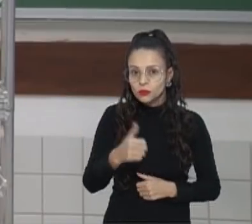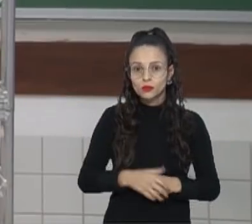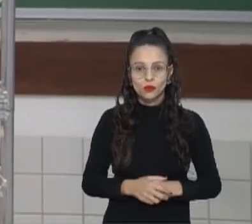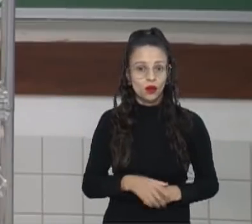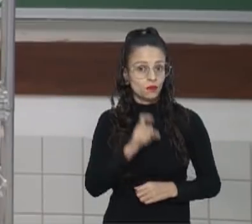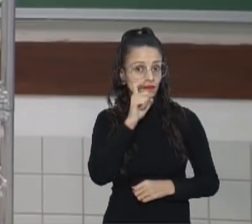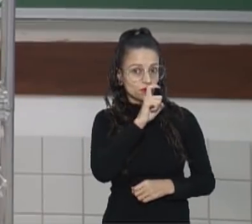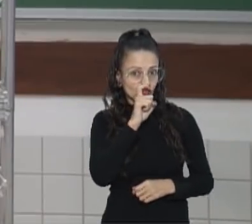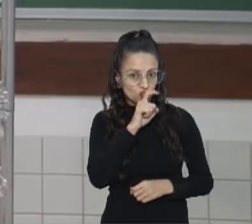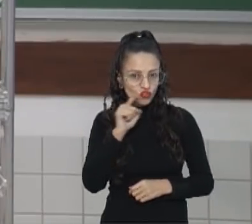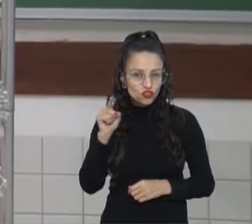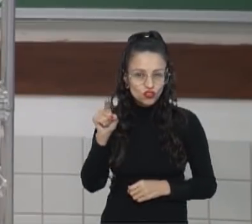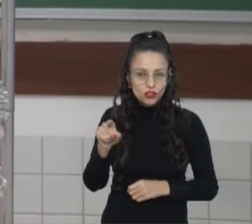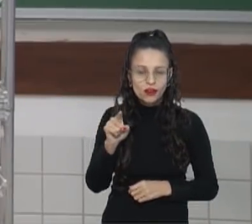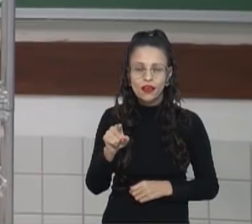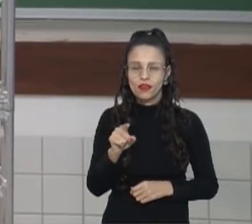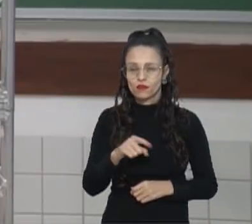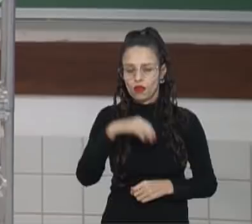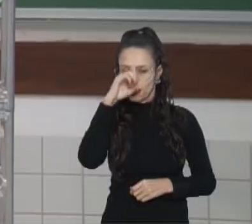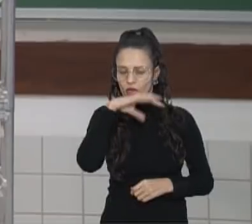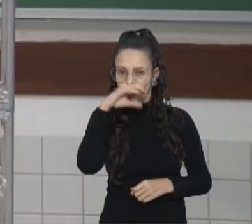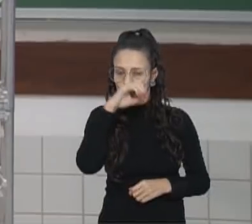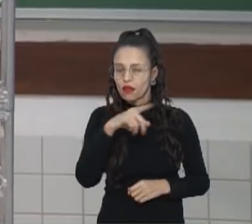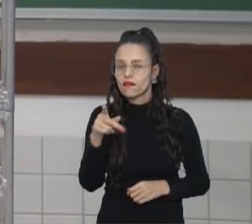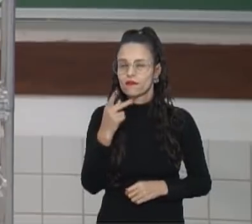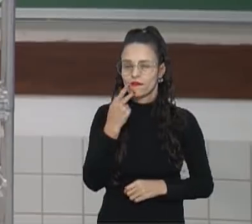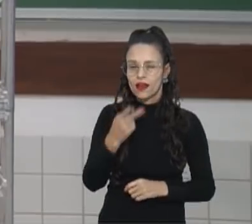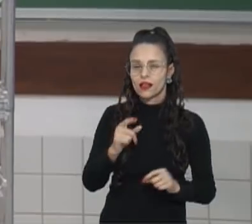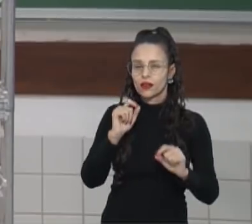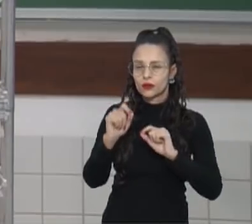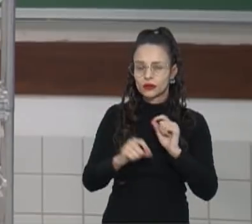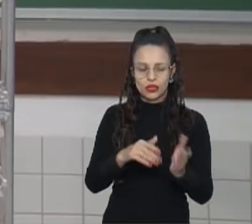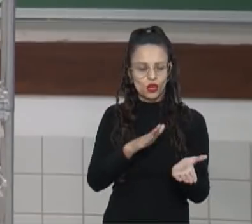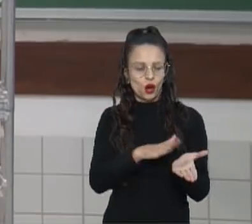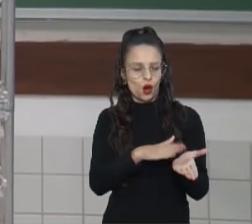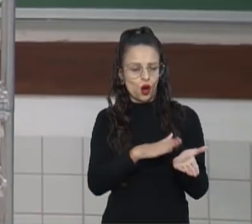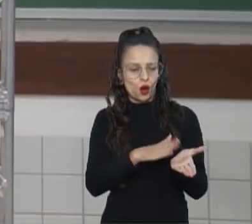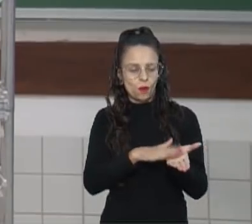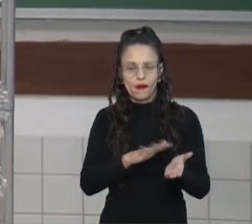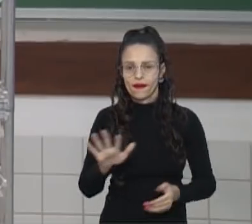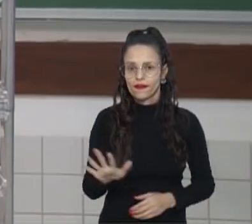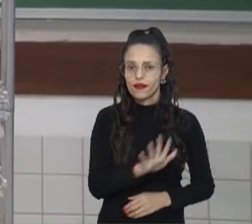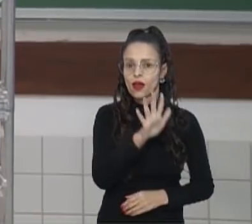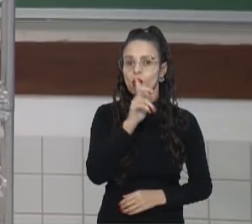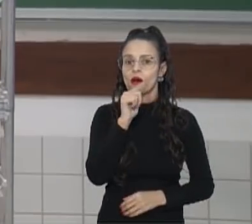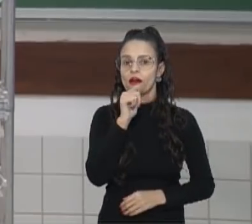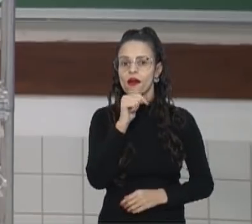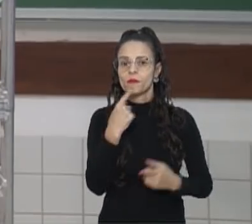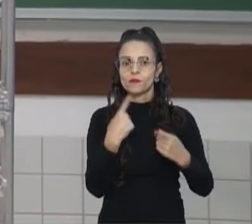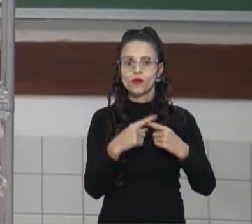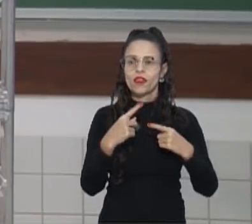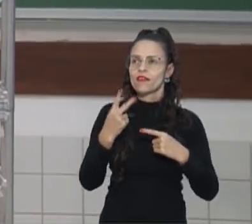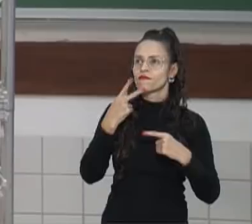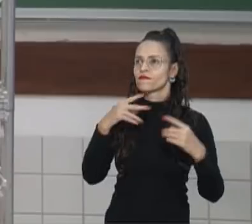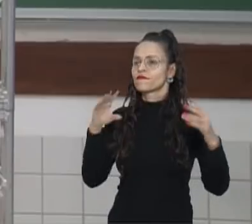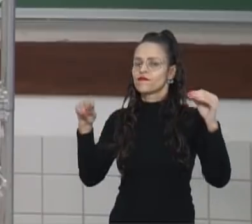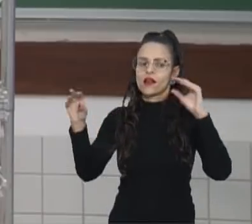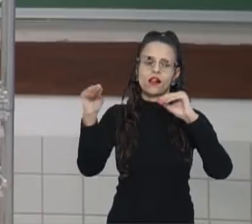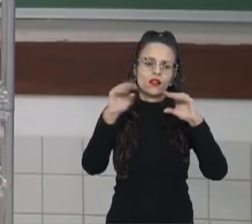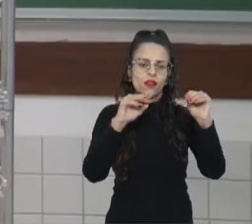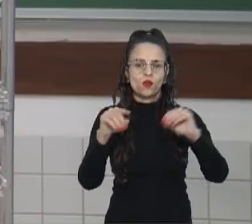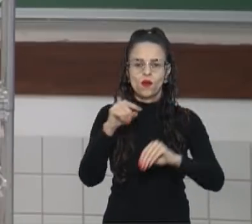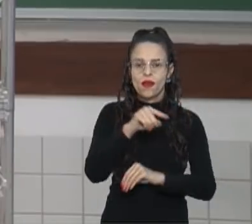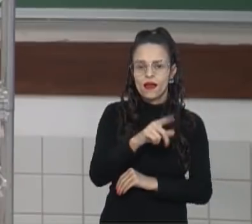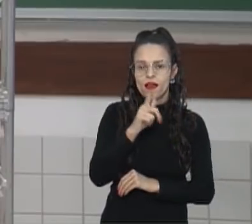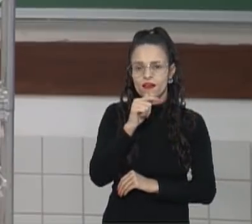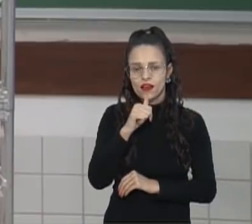Falácia, mentira, abuso, inclusive, dizer e cobrar mais caro numa água, porque alguém disse que talvez